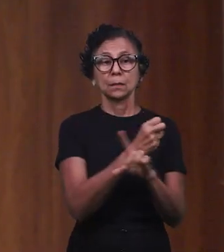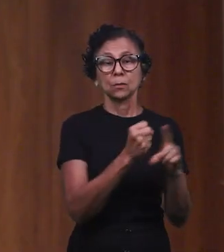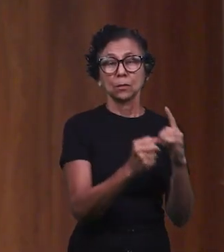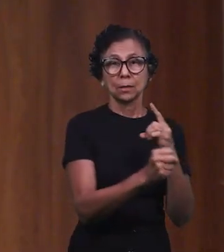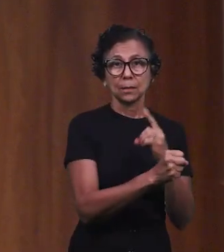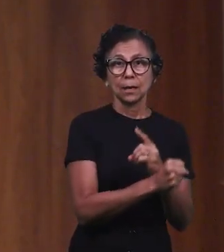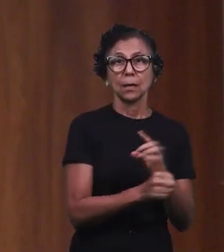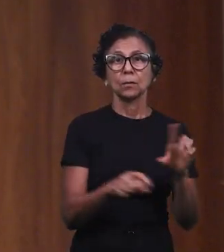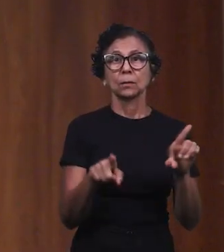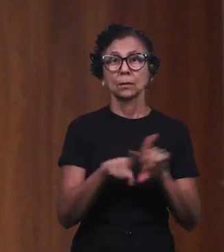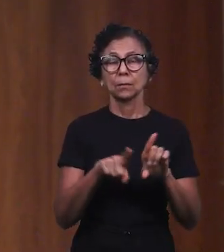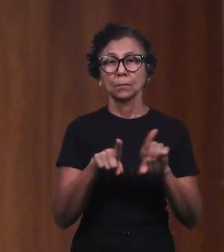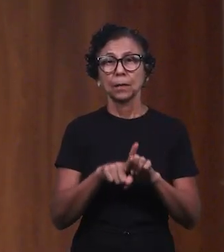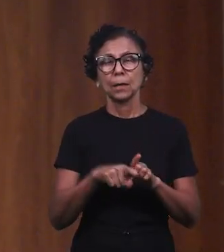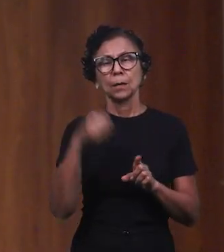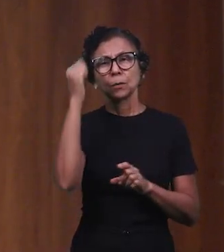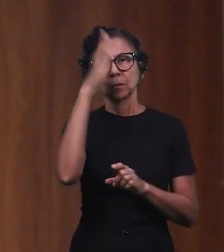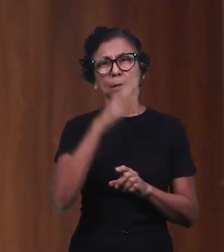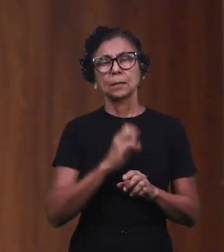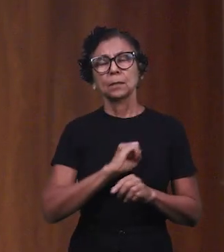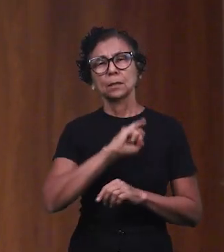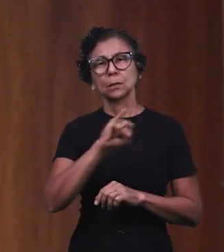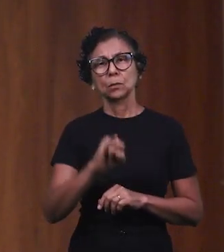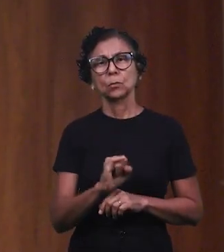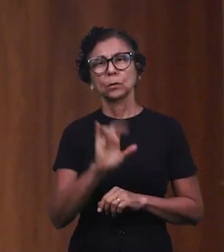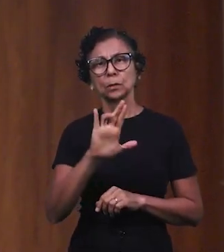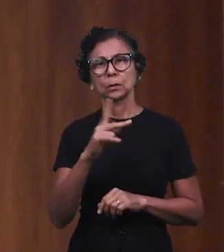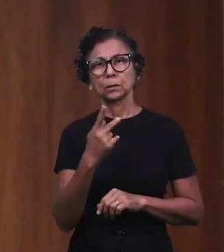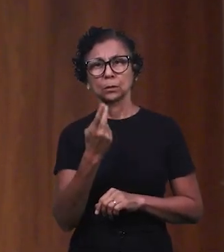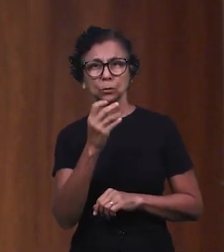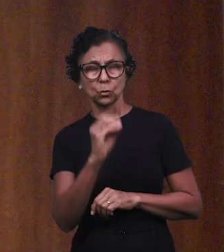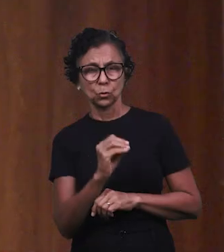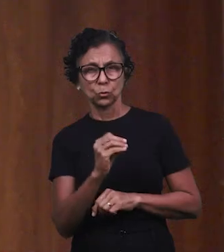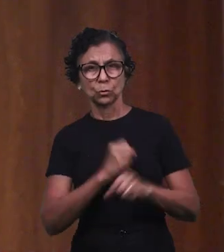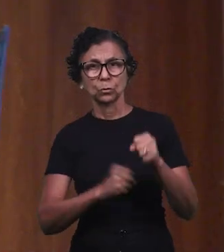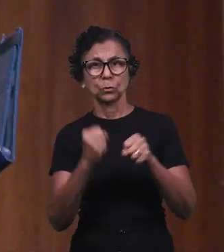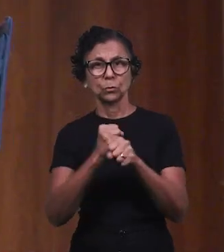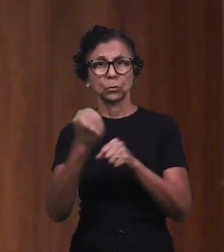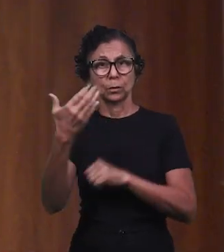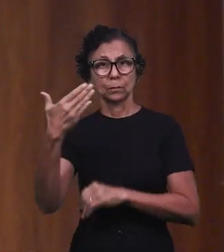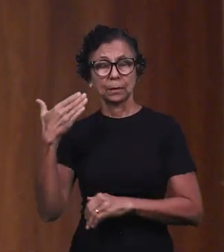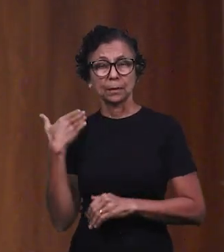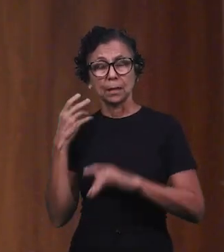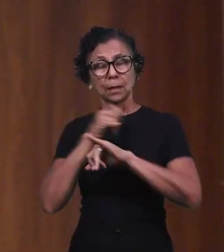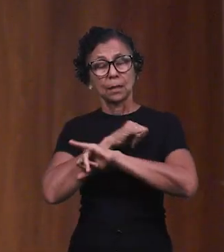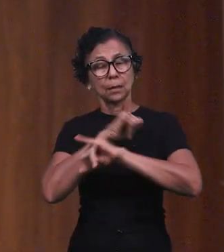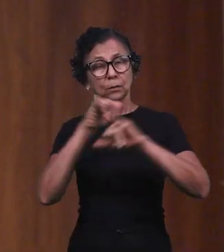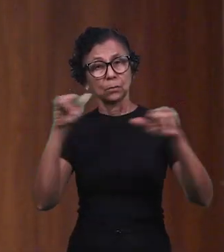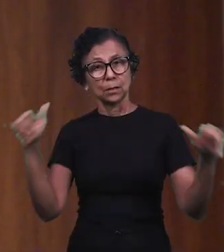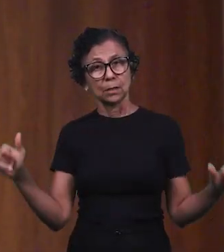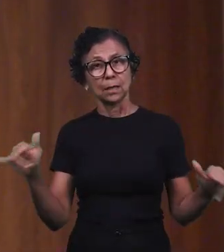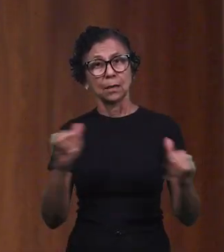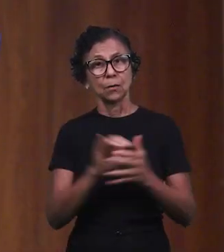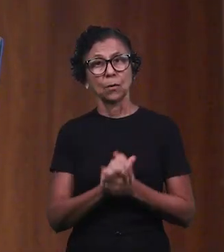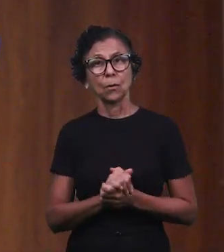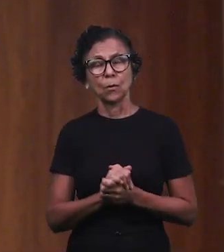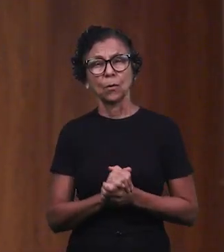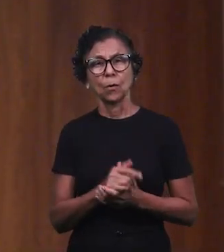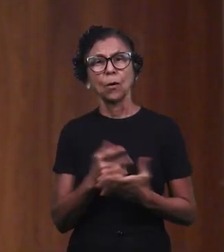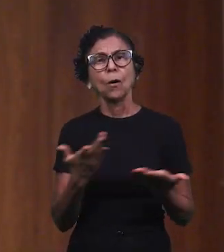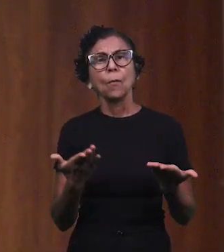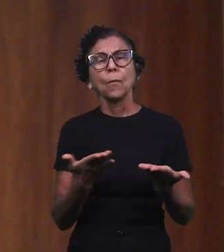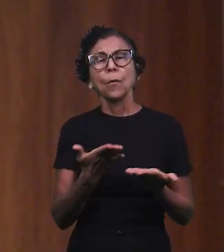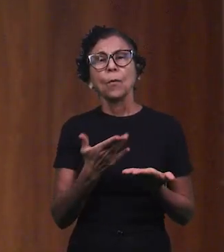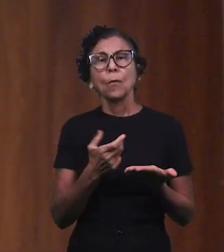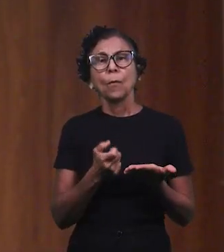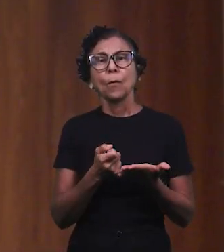de 2024, o Ministério da Cidadania anunciou uma expansão do Programa de Aquisição de Alimentos, uma iniciativa